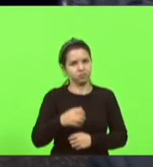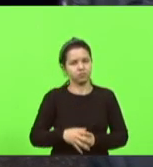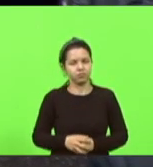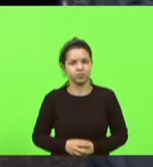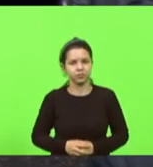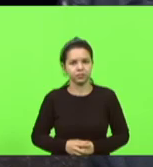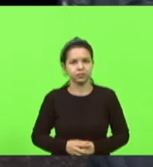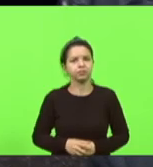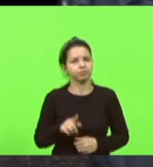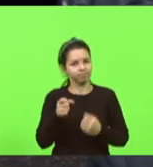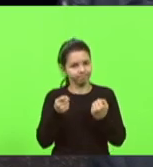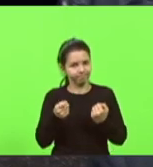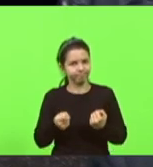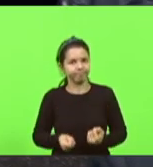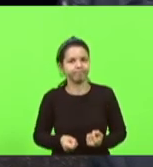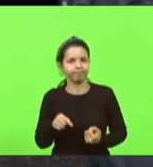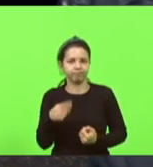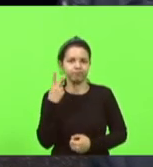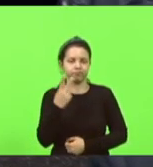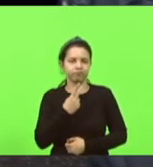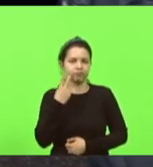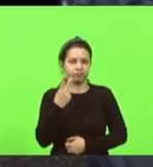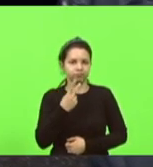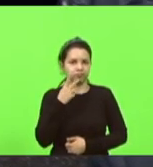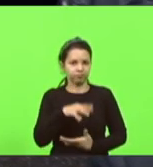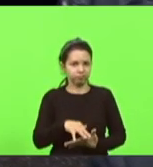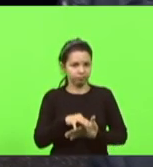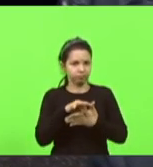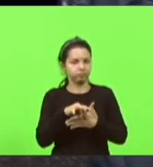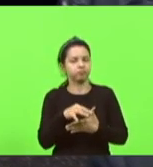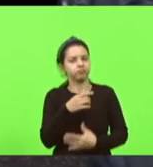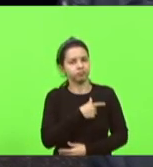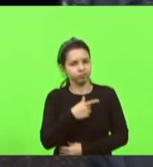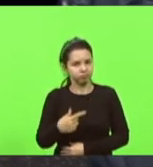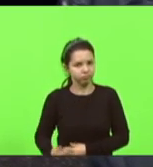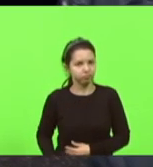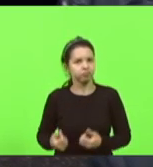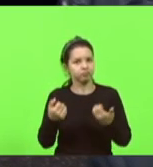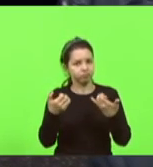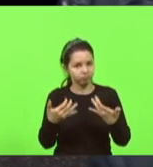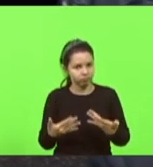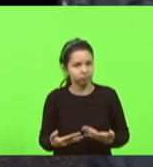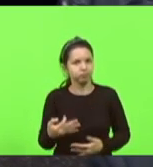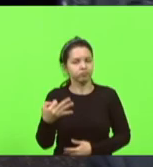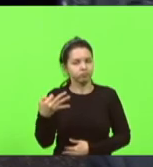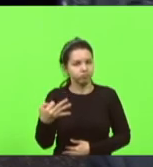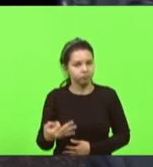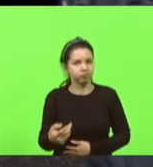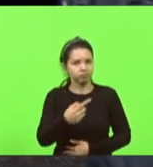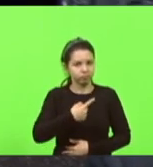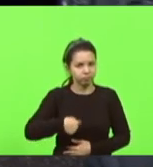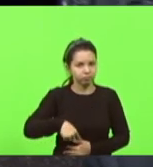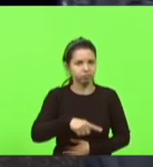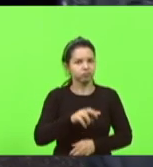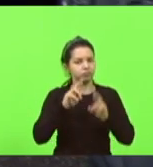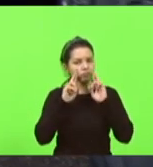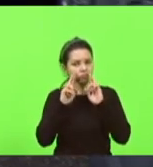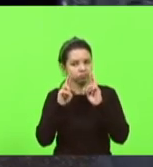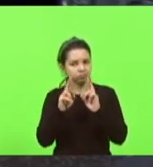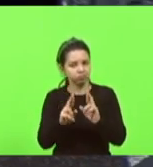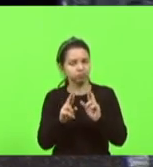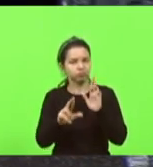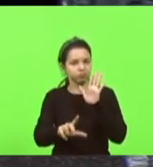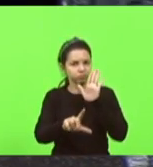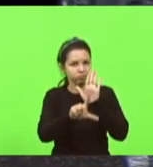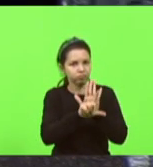muito pesado para o parlamento. O líder do governo falou muito bem aqui, ainda há pouco. Nós temos que respeitar as leis e